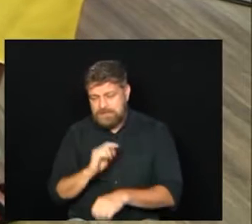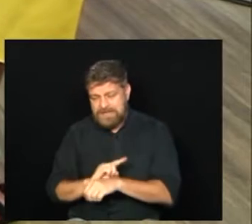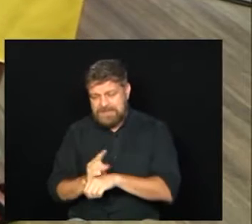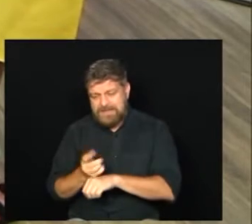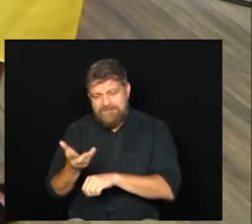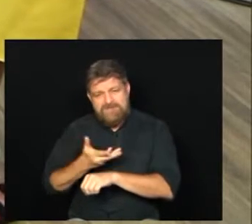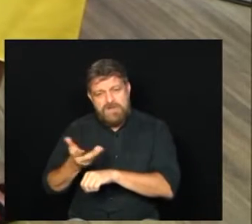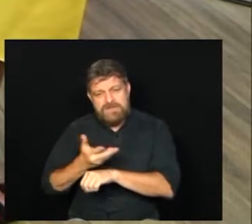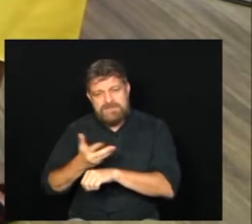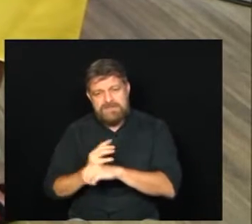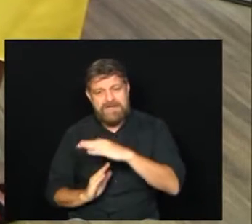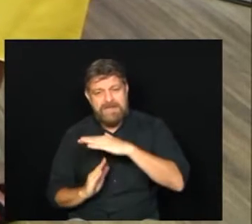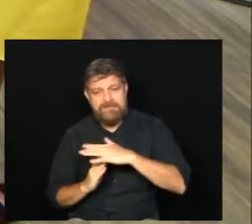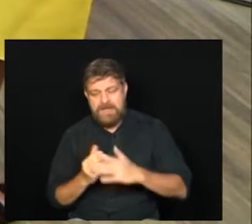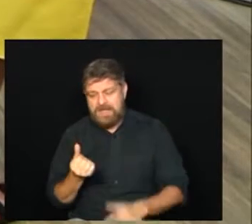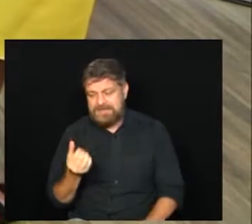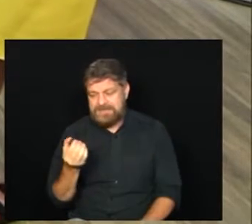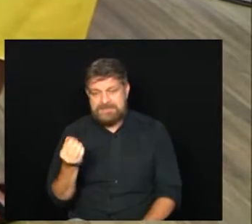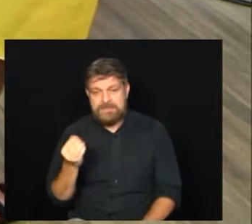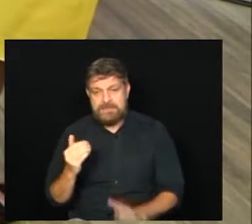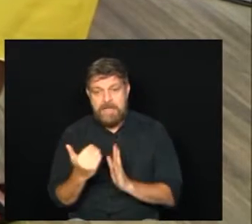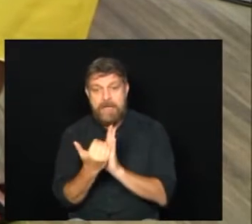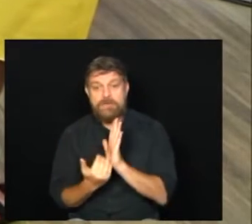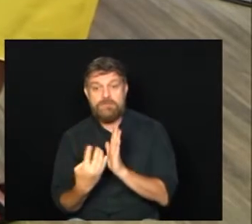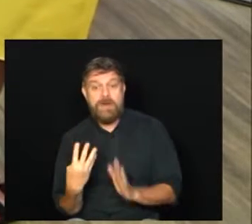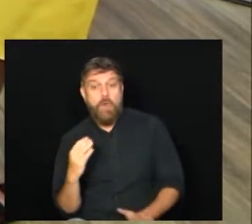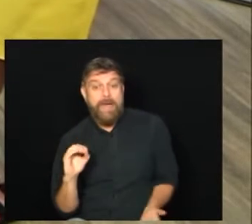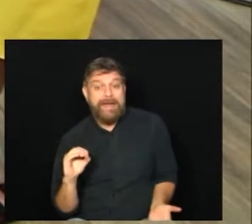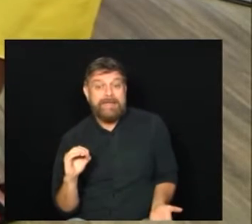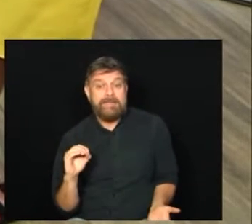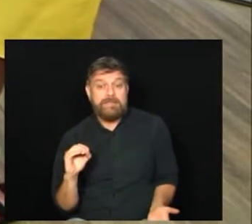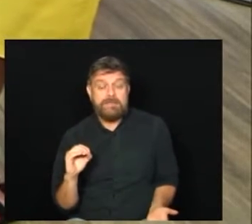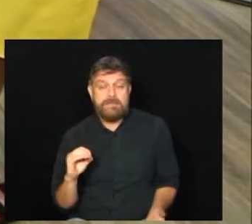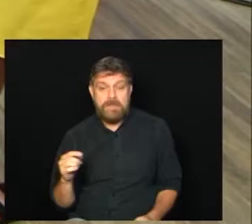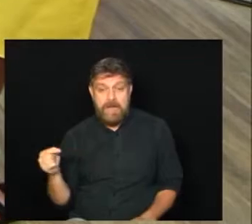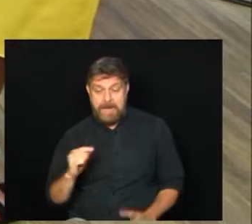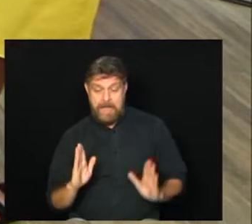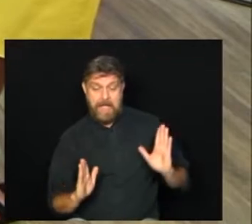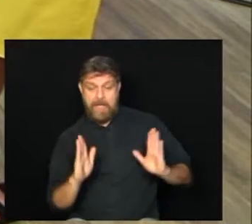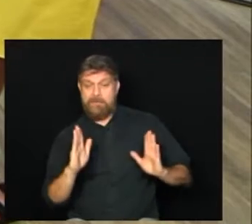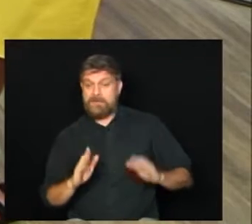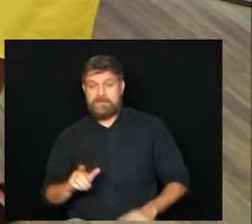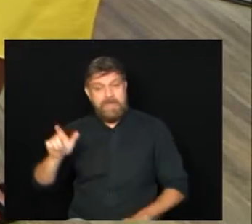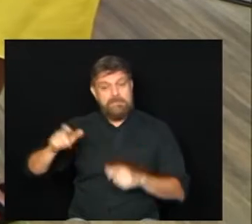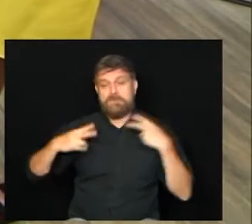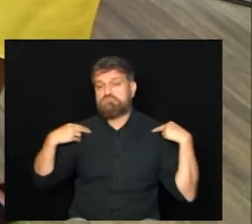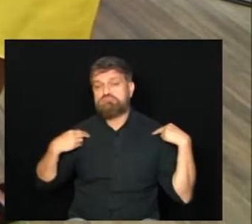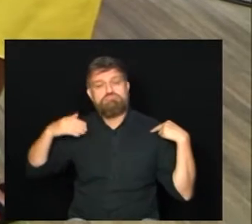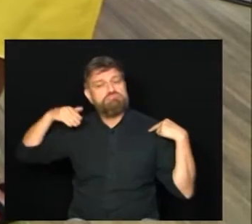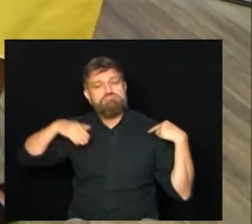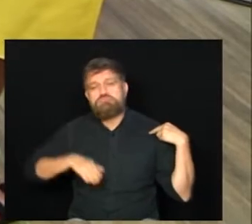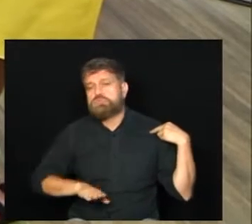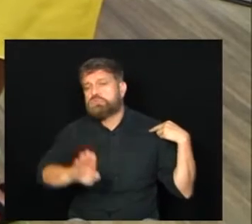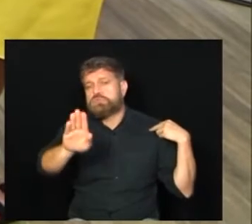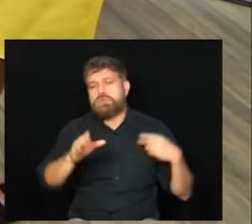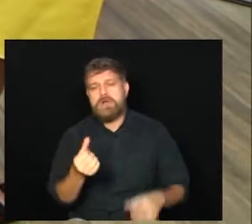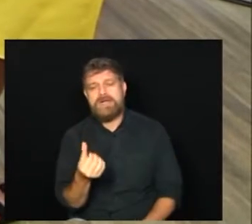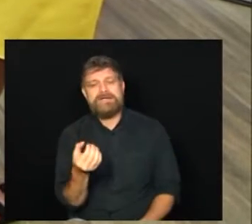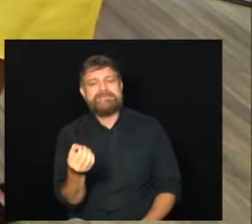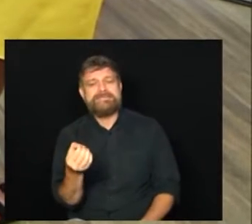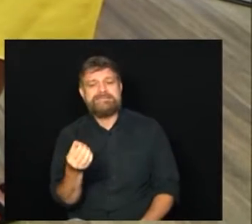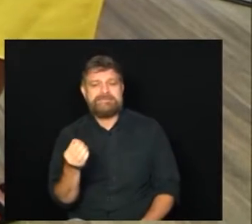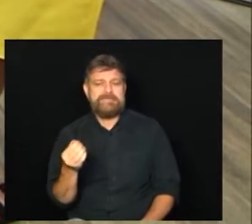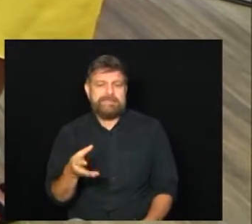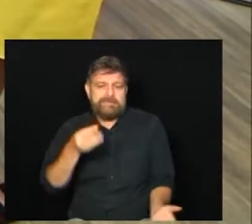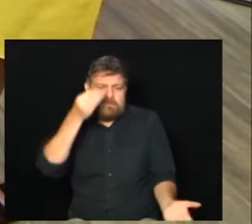velocidade máxima 60 km baixou para 40. Só que naquele período, muitos continuavam a transitar respeitando a